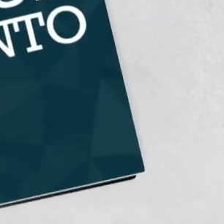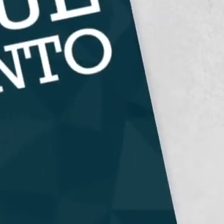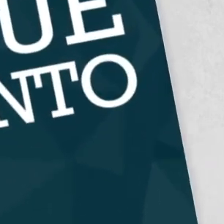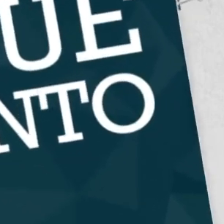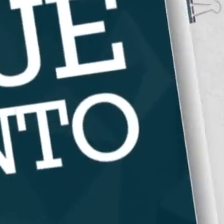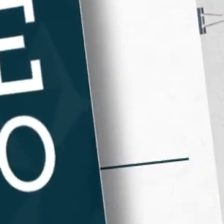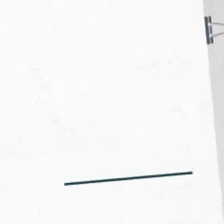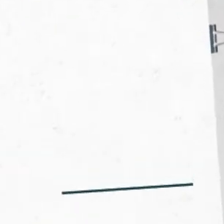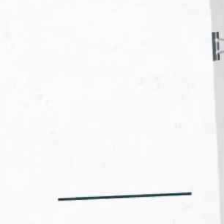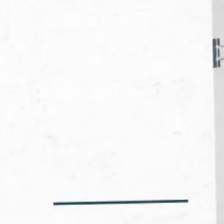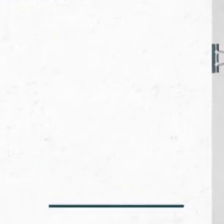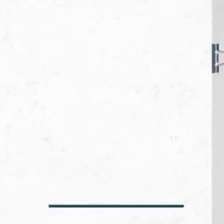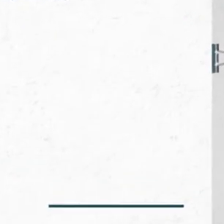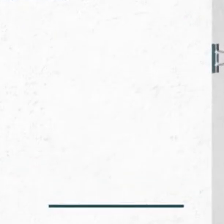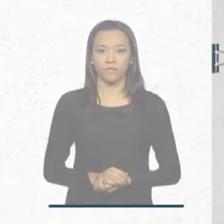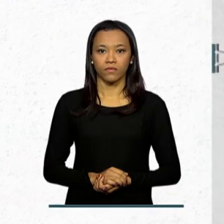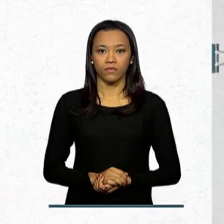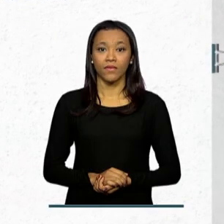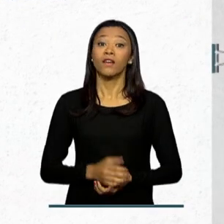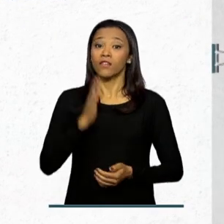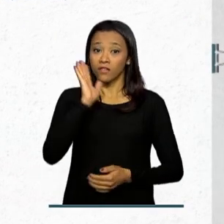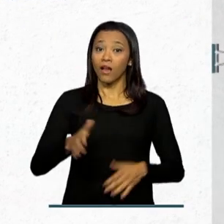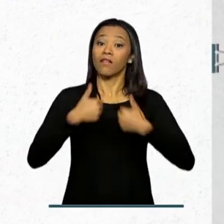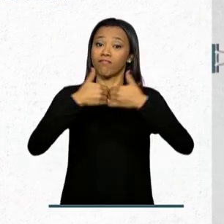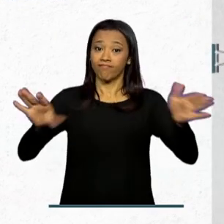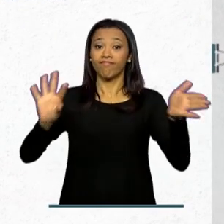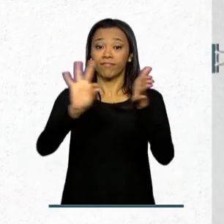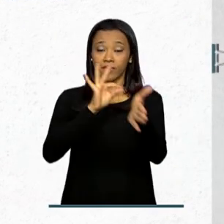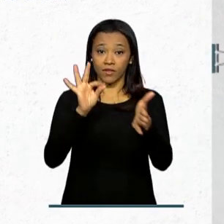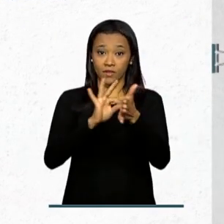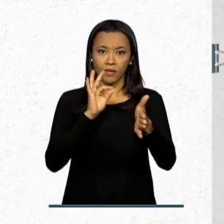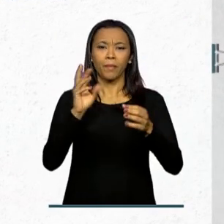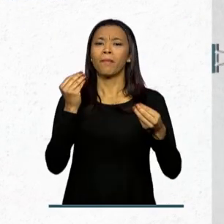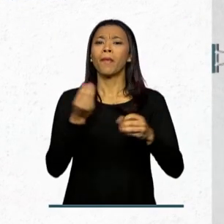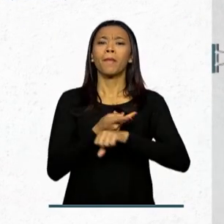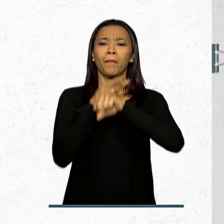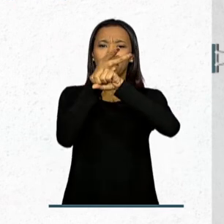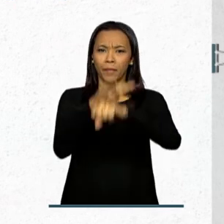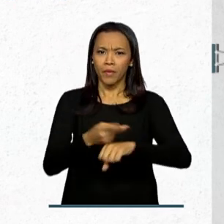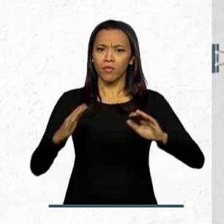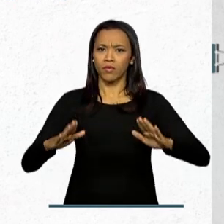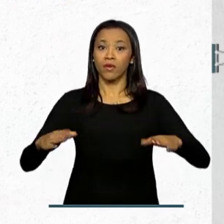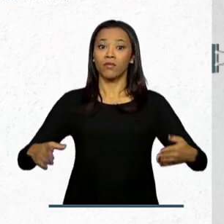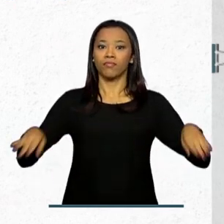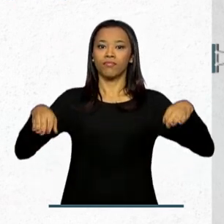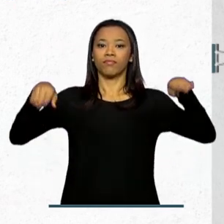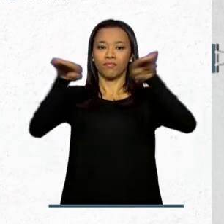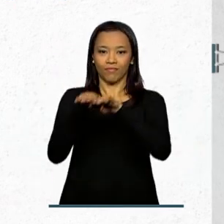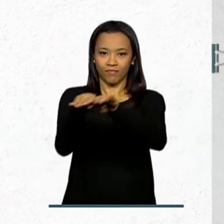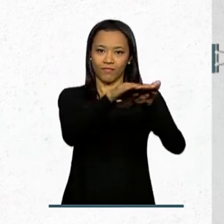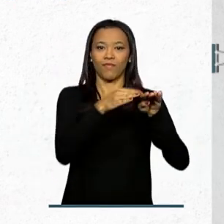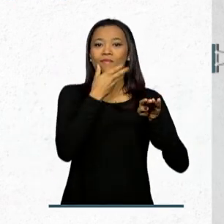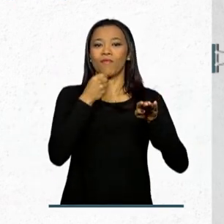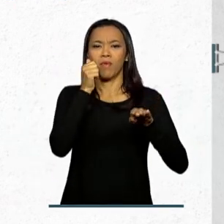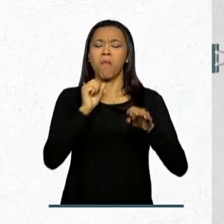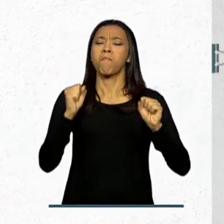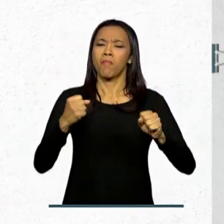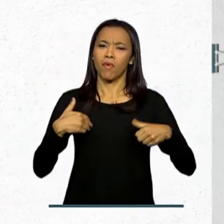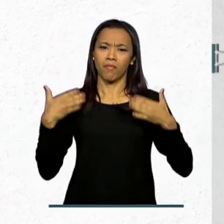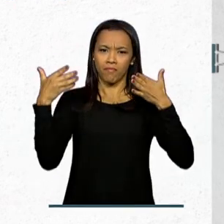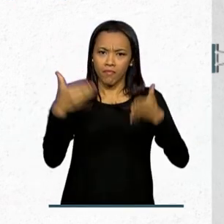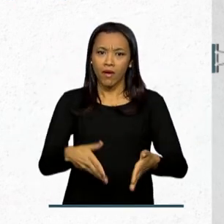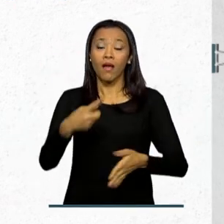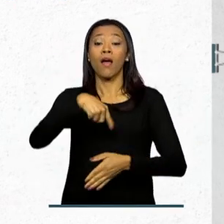já estão abertas as inscrições para o prêmio construindo a igualdade de gênero podem